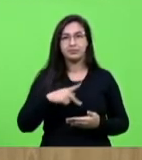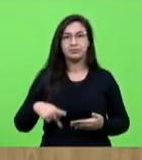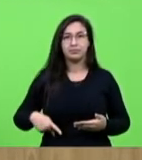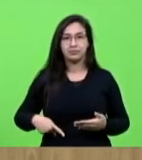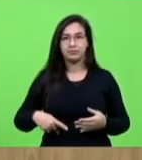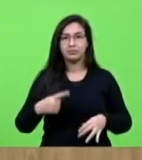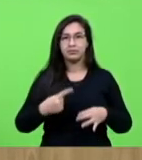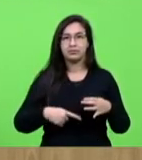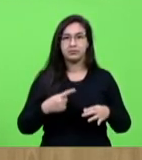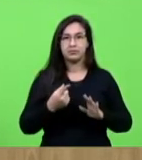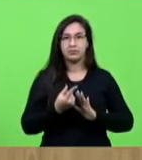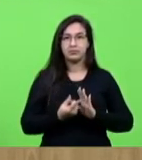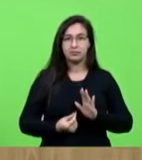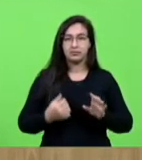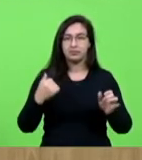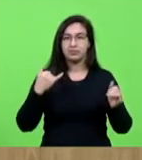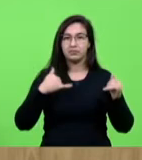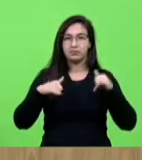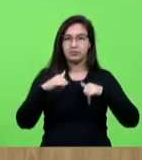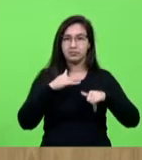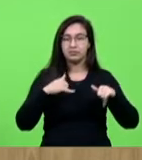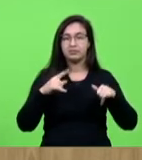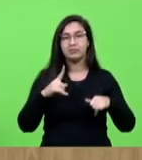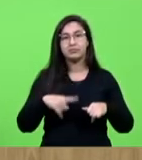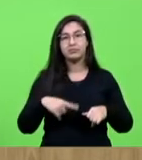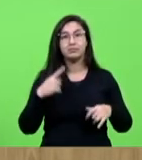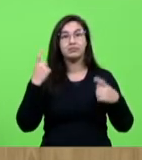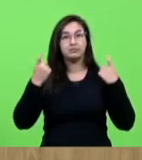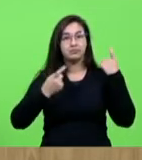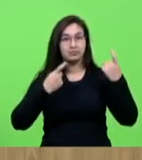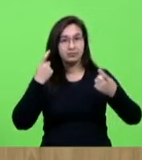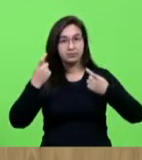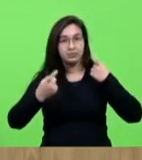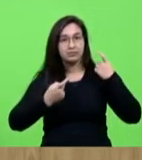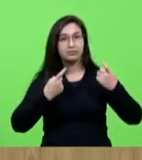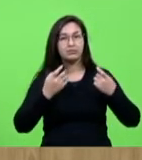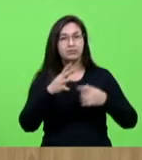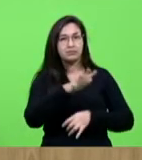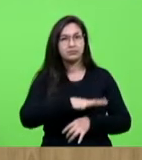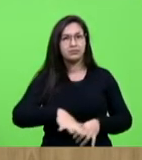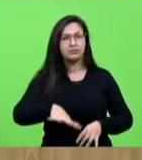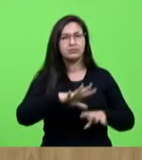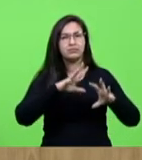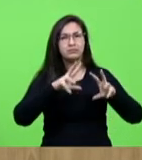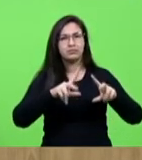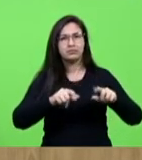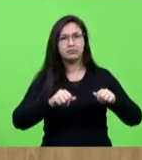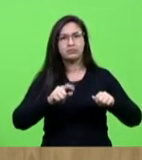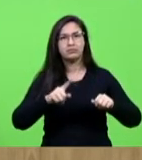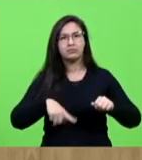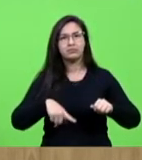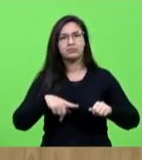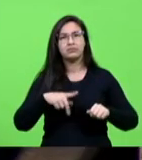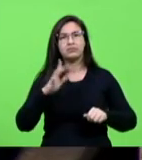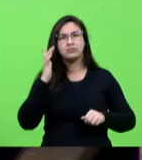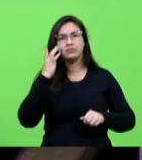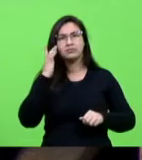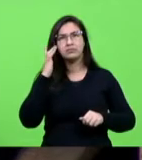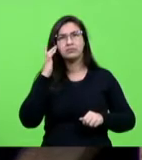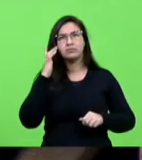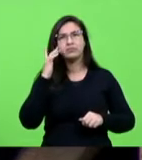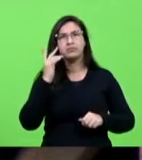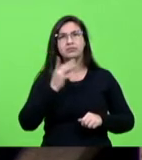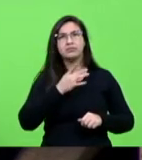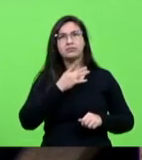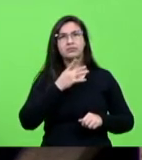Energia também. É algo preocupante, essa região toda. O deputado Cobalcini, parece-me que ontem também